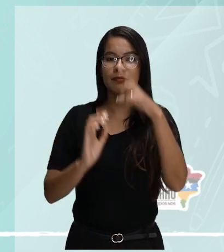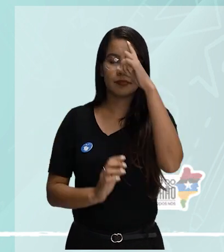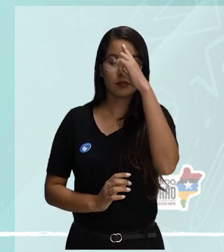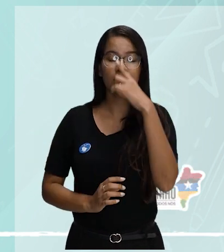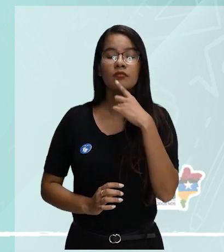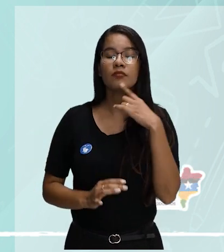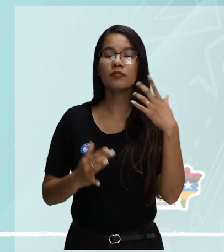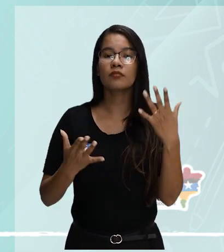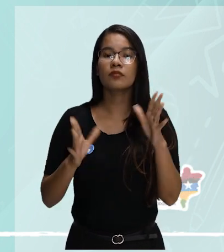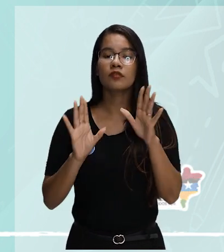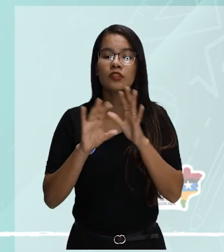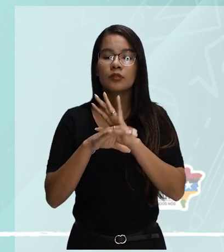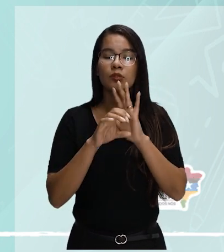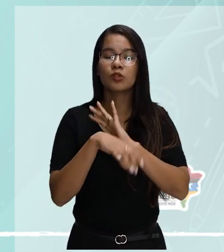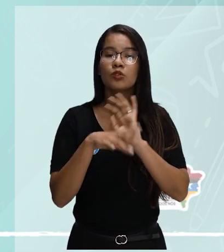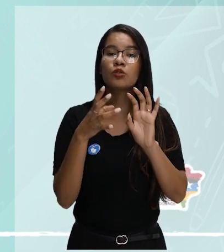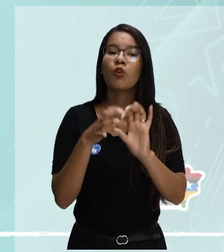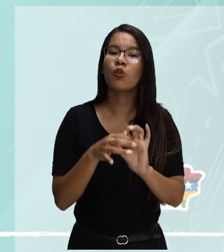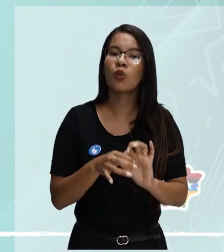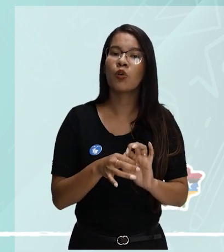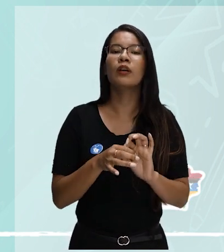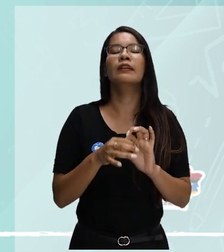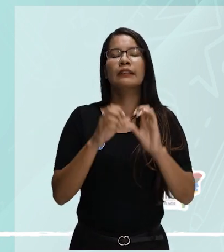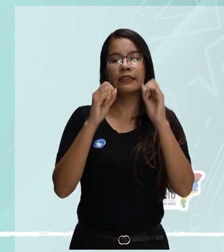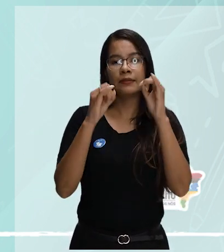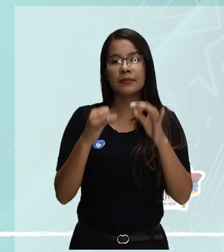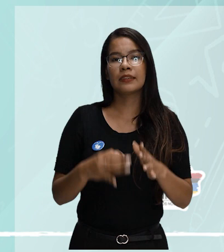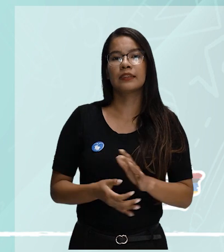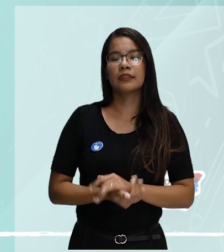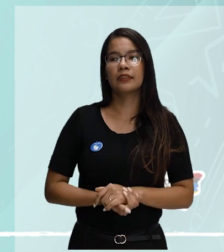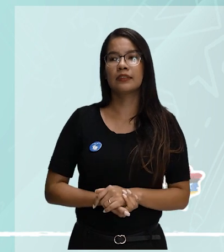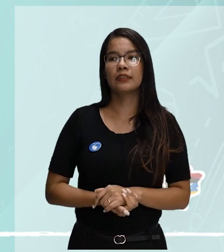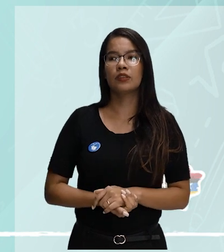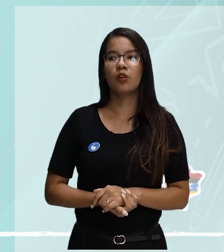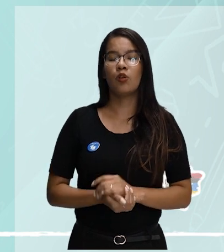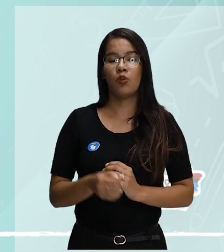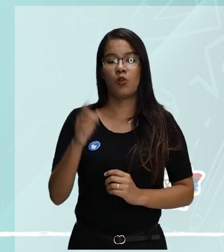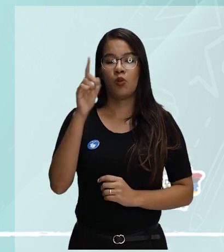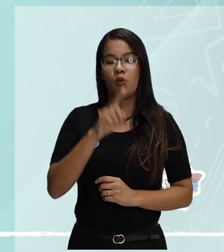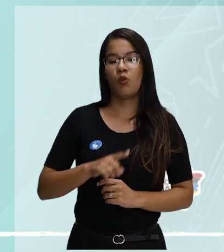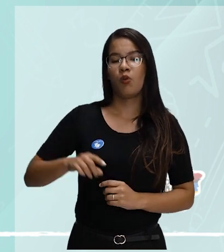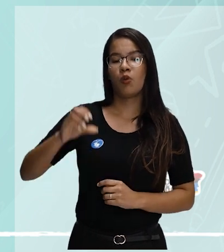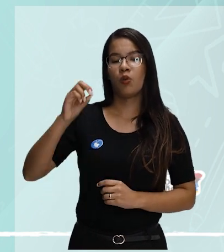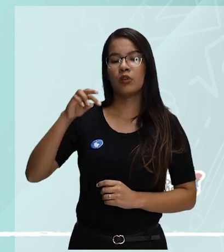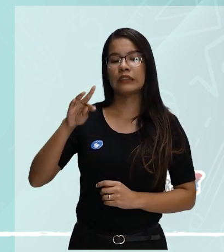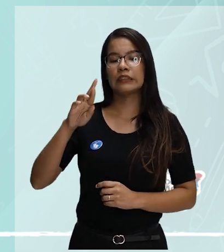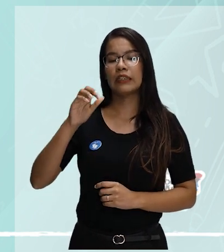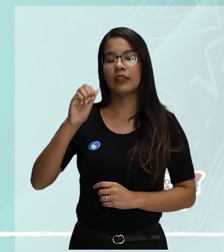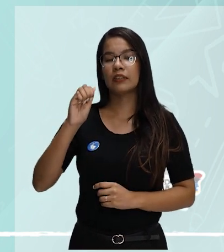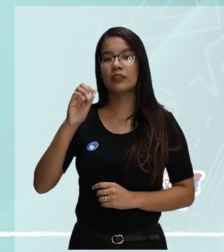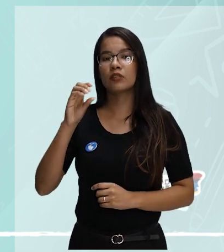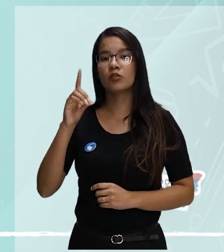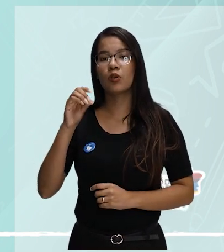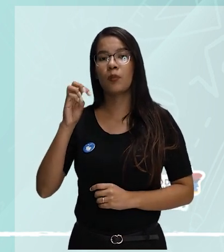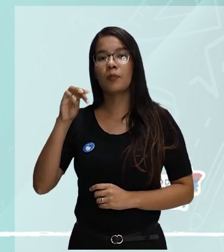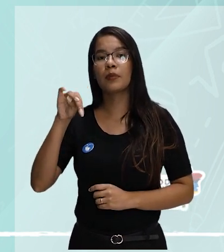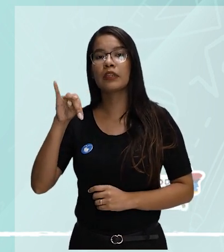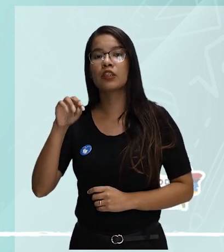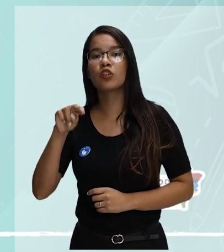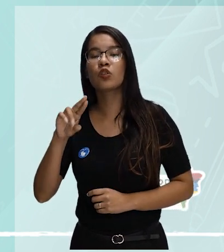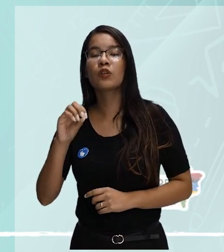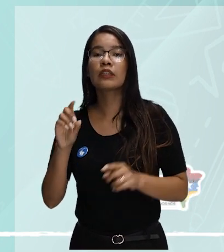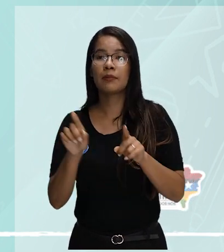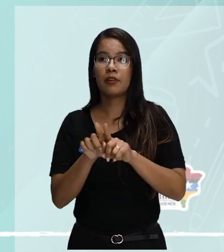a gente falou que esse conjunto aqui é o domínio da função, esse aqui é o contradomínio. E falamos de conjunto